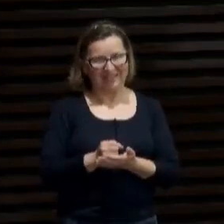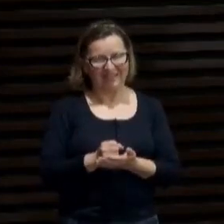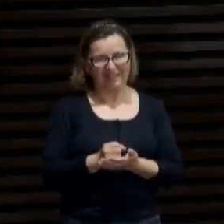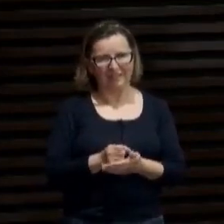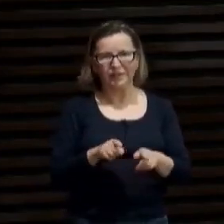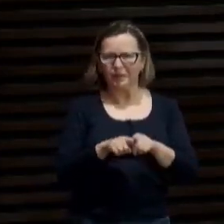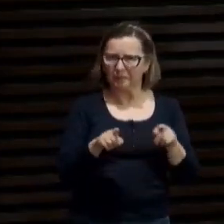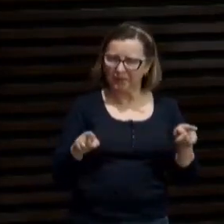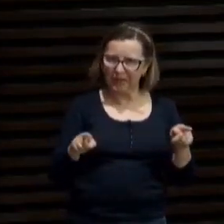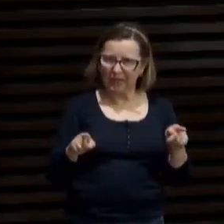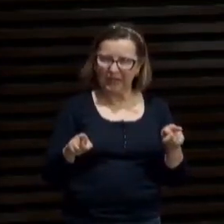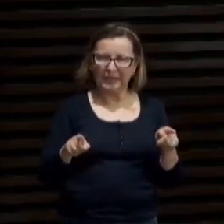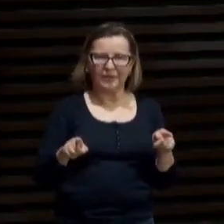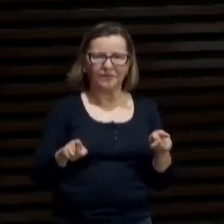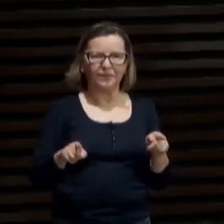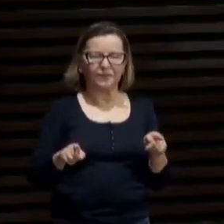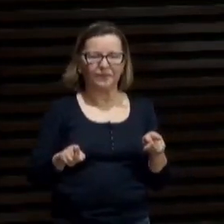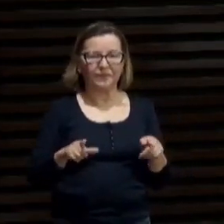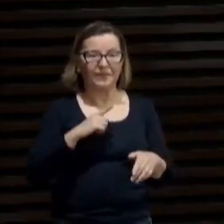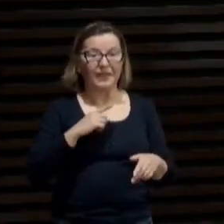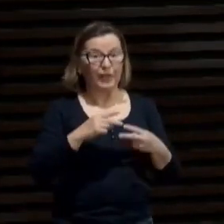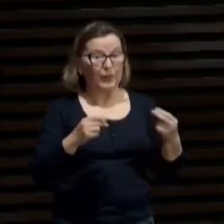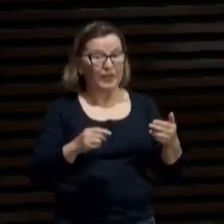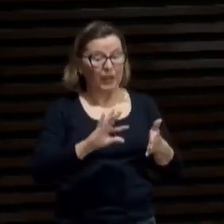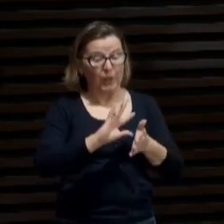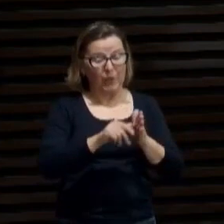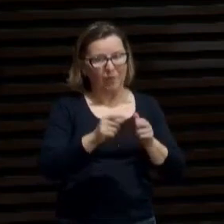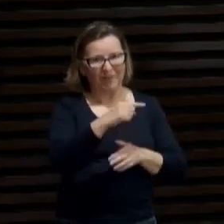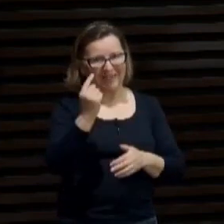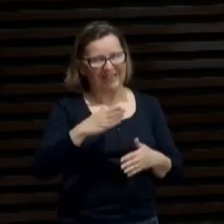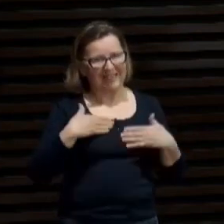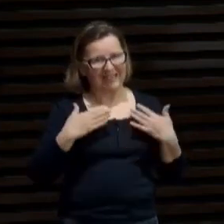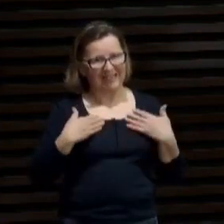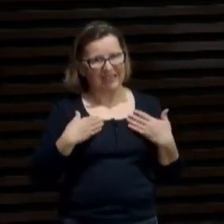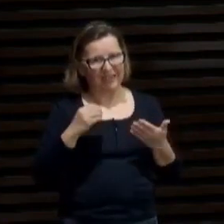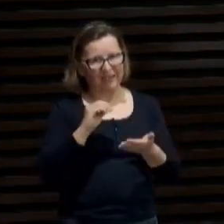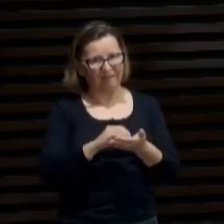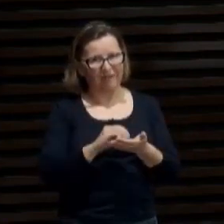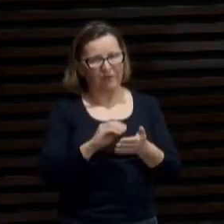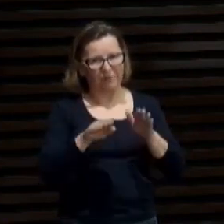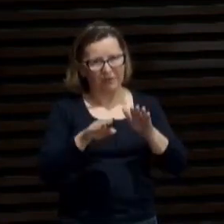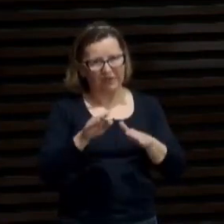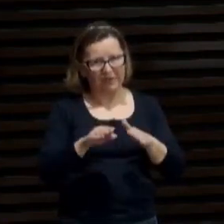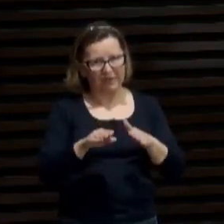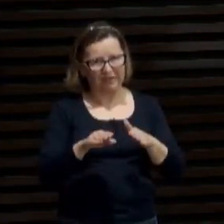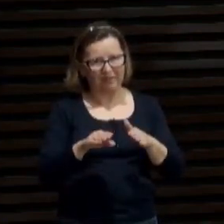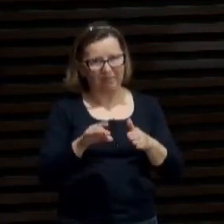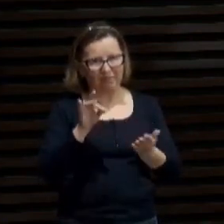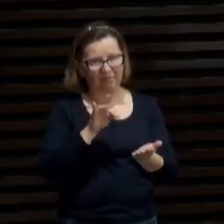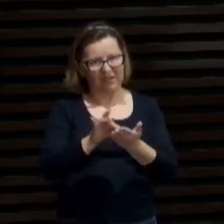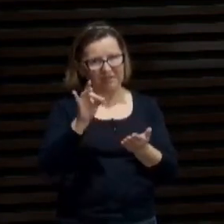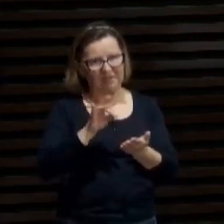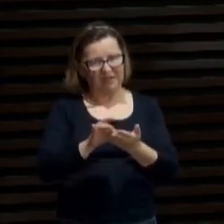Agora, tem algumas coisas que roubam nossa alegria. Uma delas, a falta de moderação, ou a inimizade,